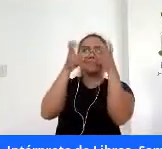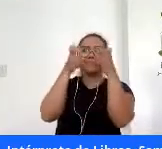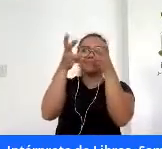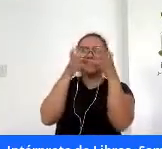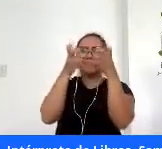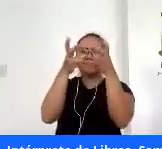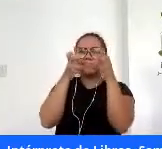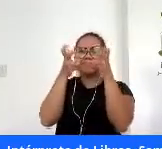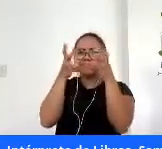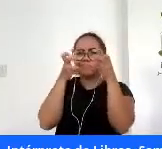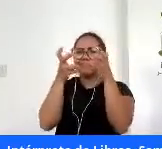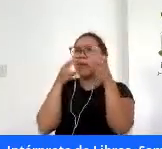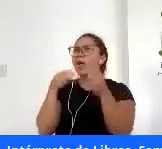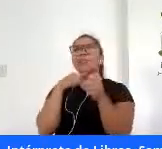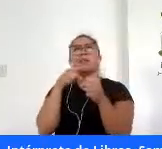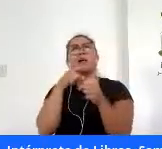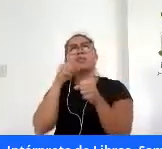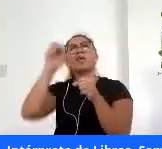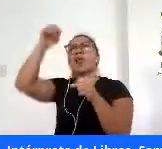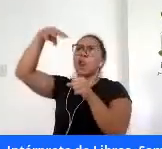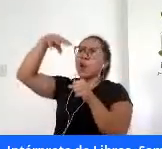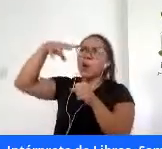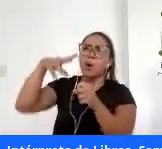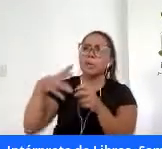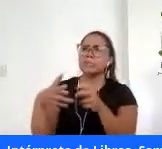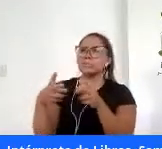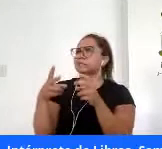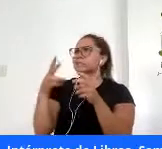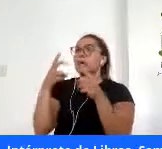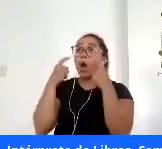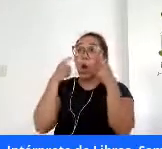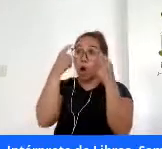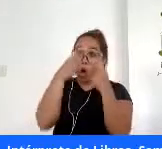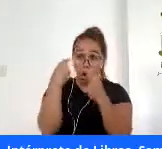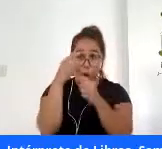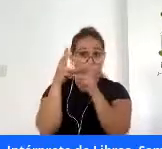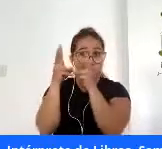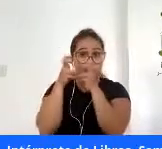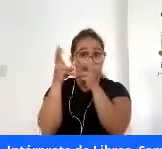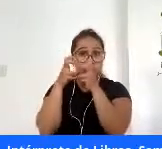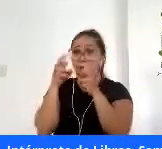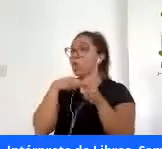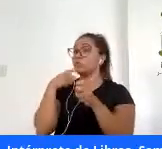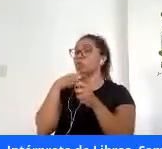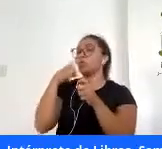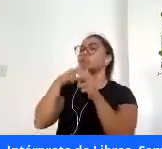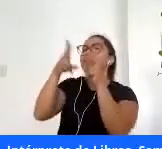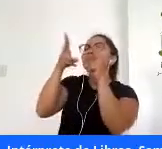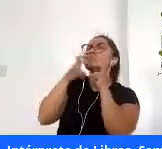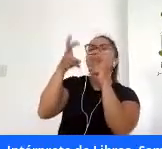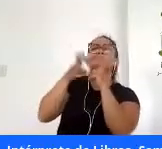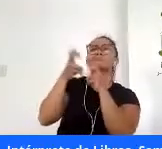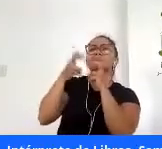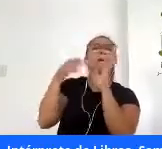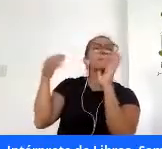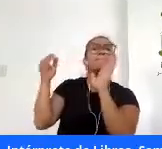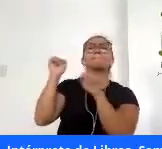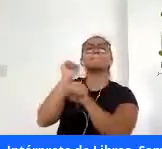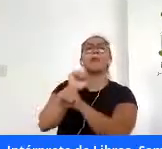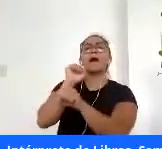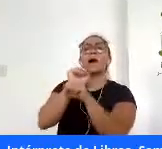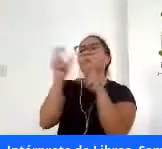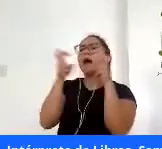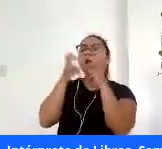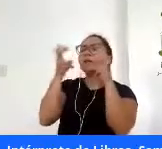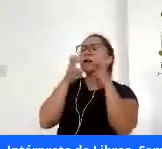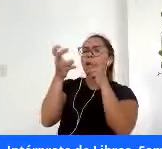de luminoso do ambiente, sensores que estão na retina dos nossos olhos, eles param de captar essa luminosidade, esse